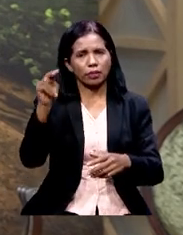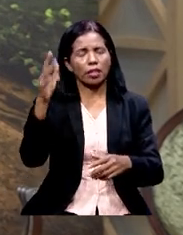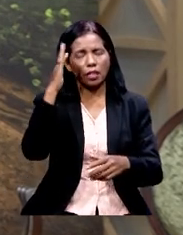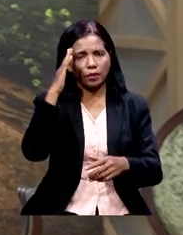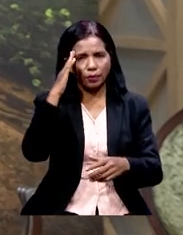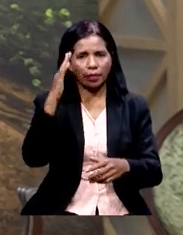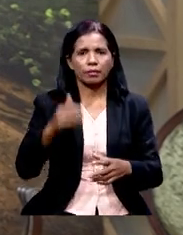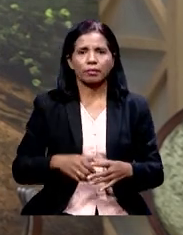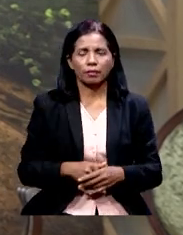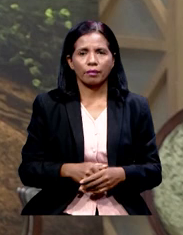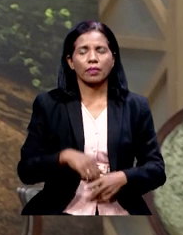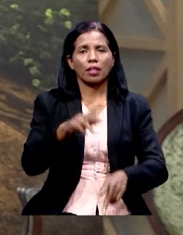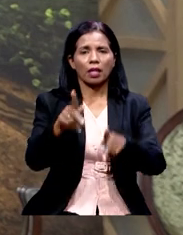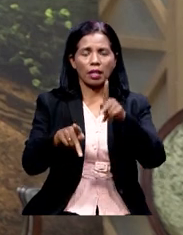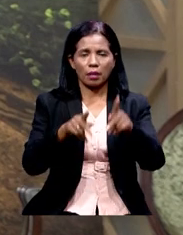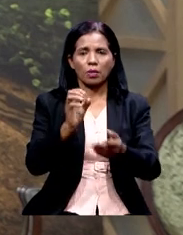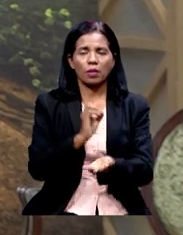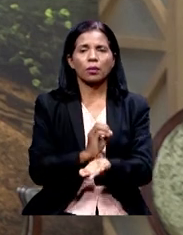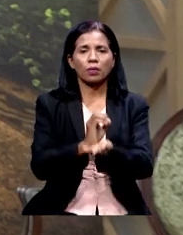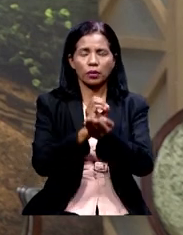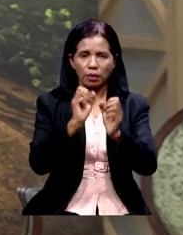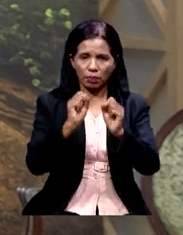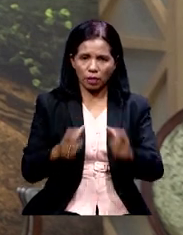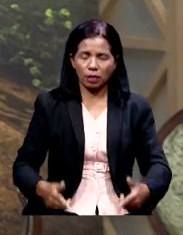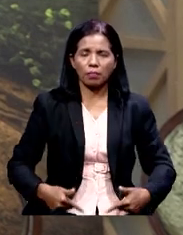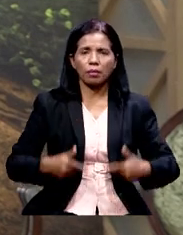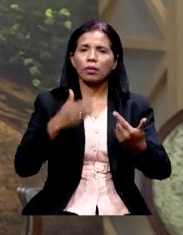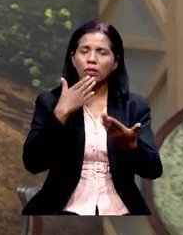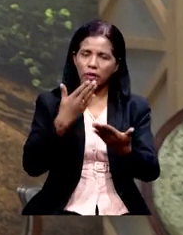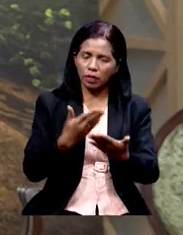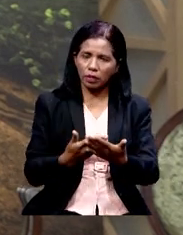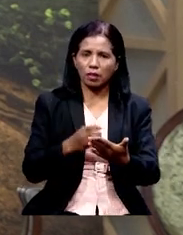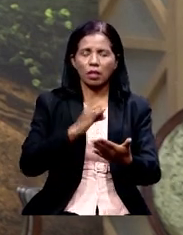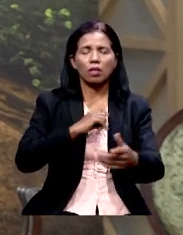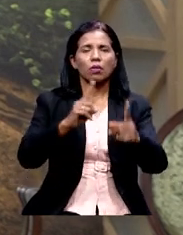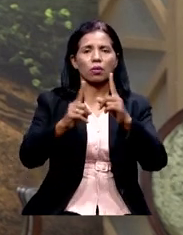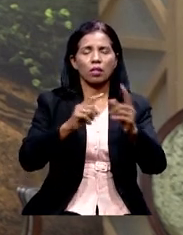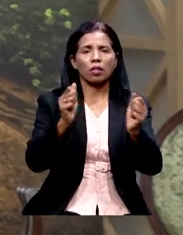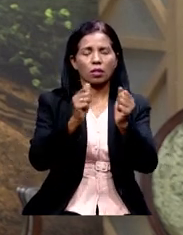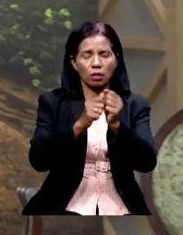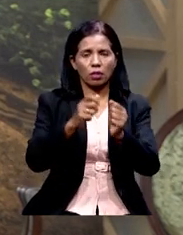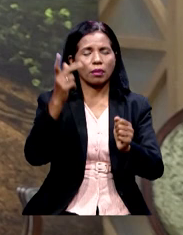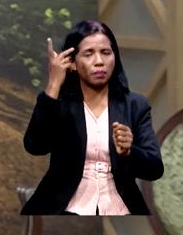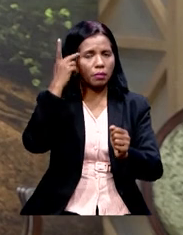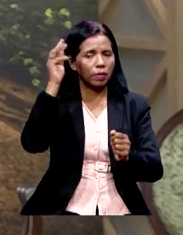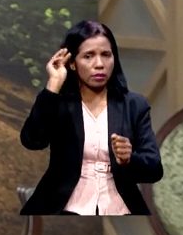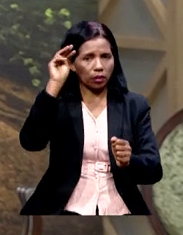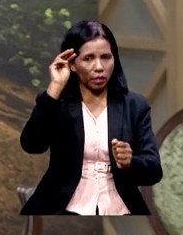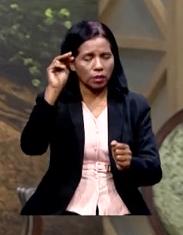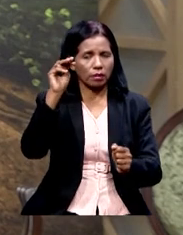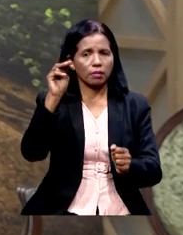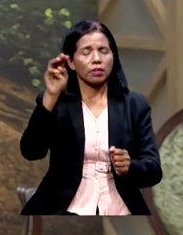para. Povo e curso Bele Mores de Aclio, ao colher Manchanana, primeiro-ministro Orseik, quando